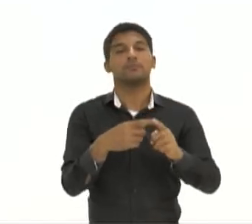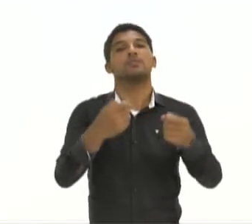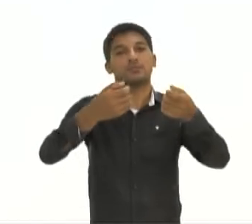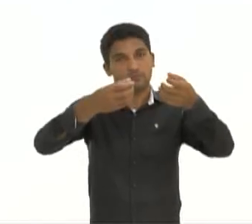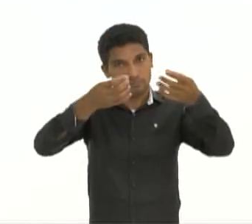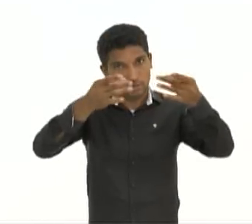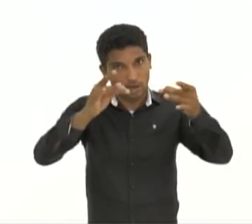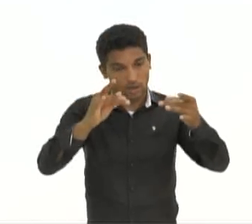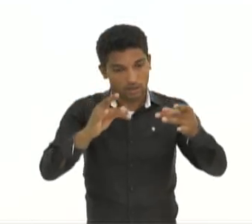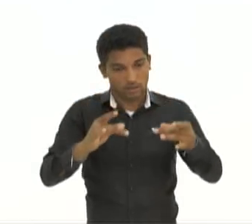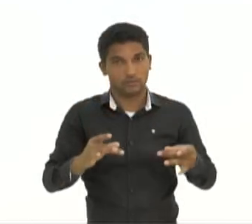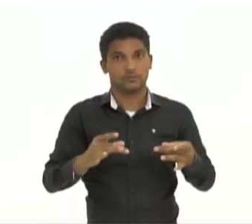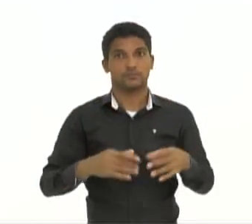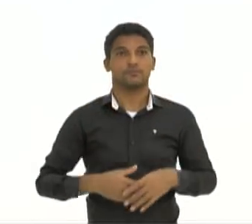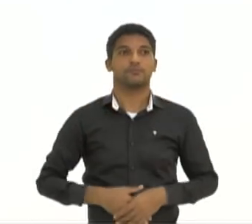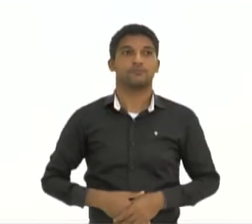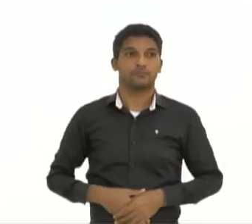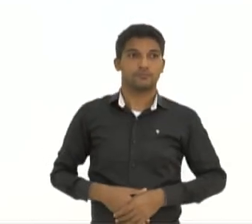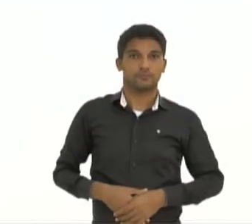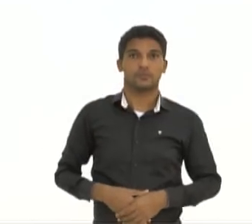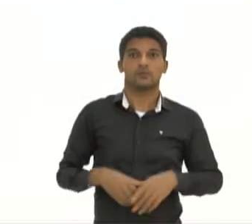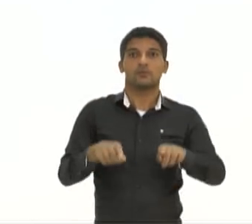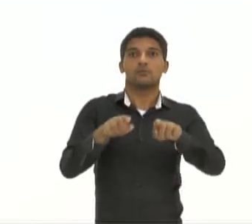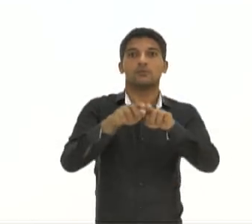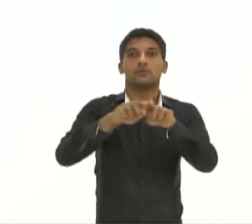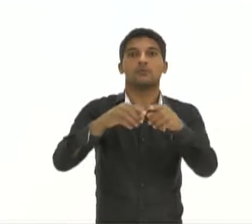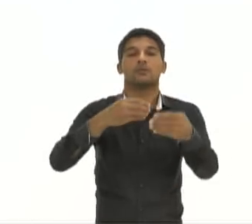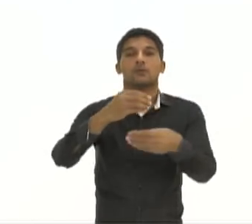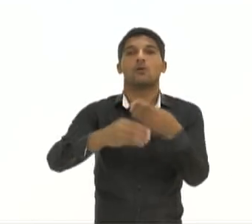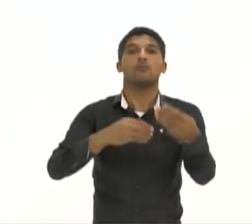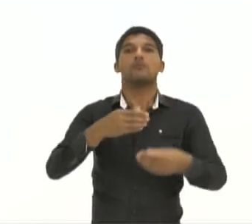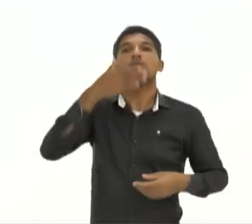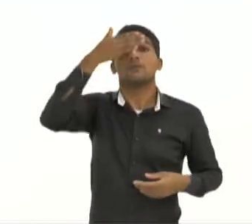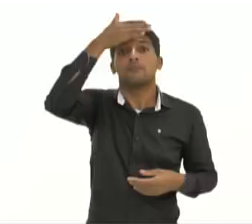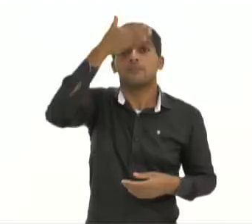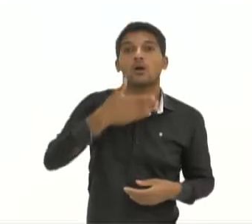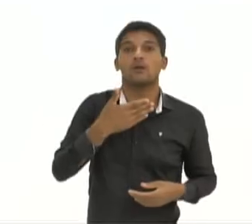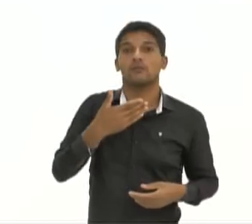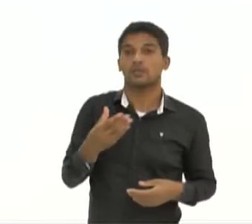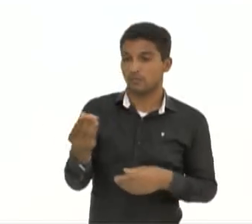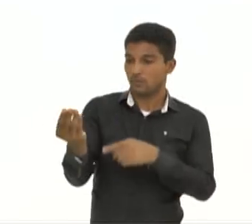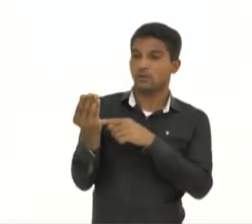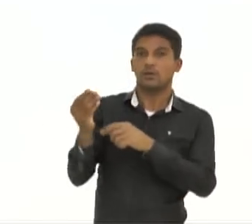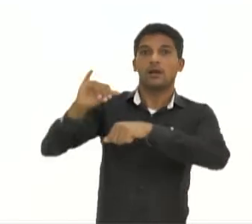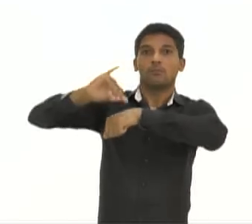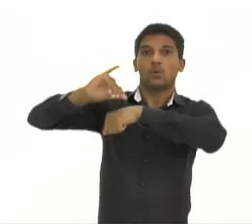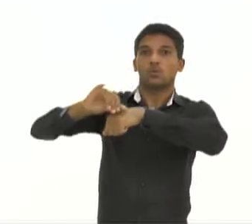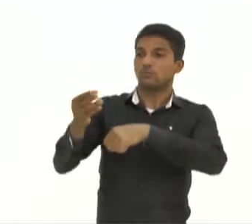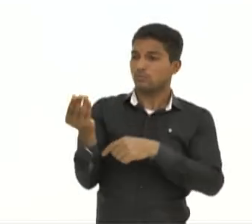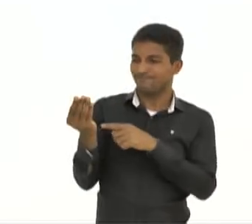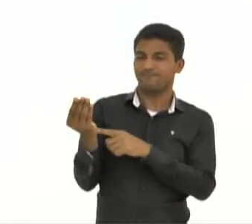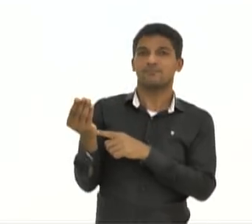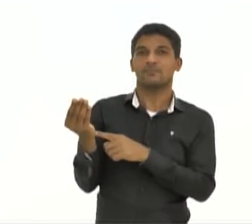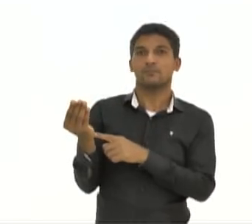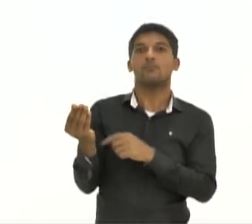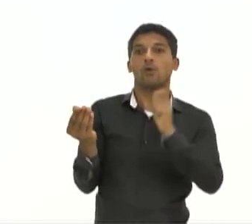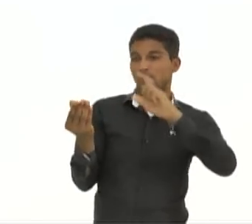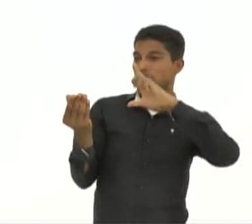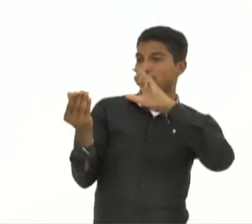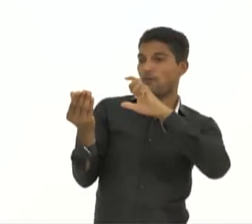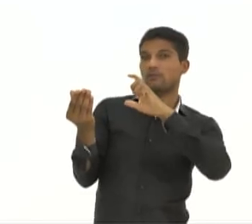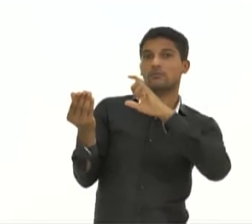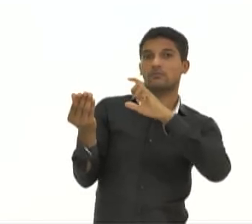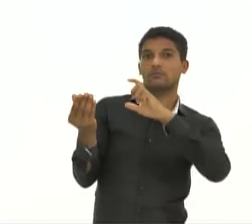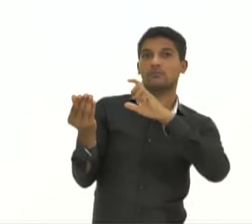explicação, comprovação. Né? Como que eu comprovo, às vezes, que o produto também veio com algum dano? Eu posso tirar uma foto, colocar no anexo do